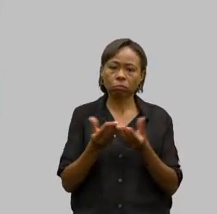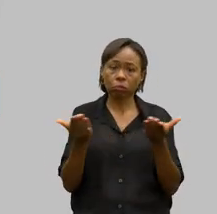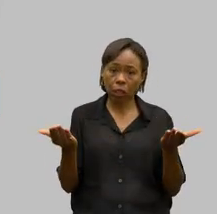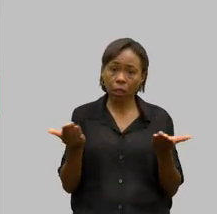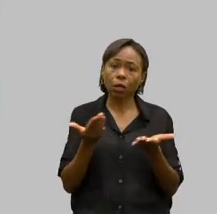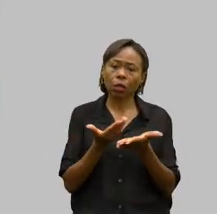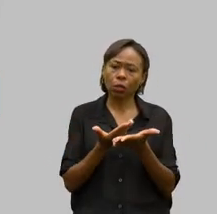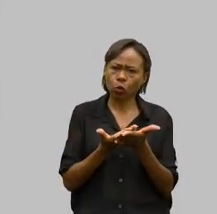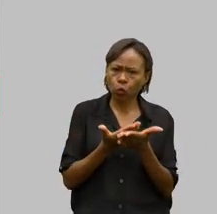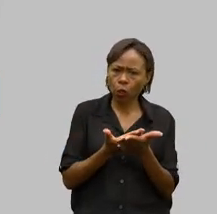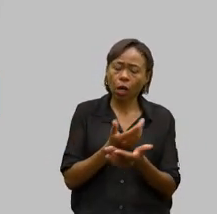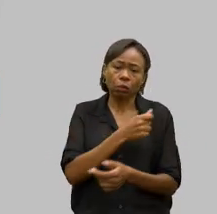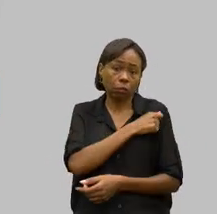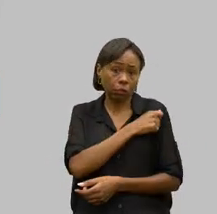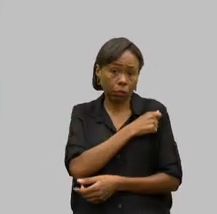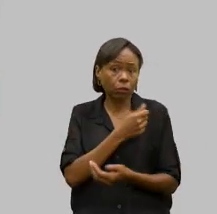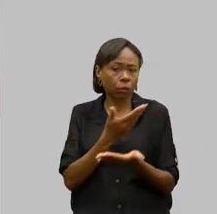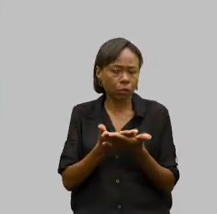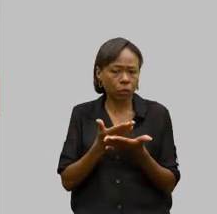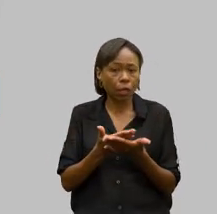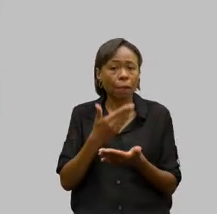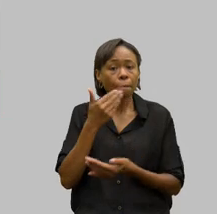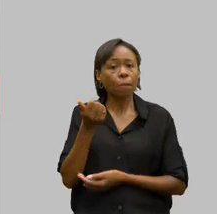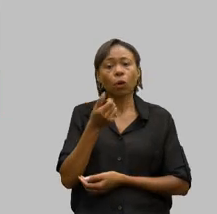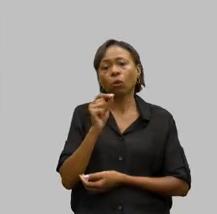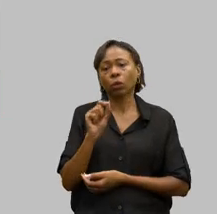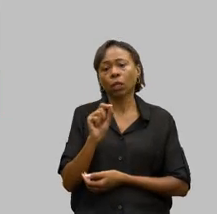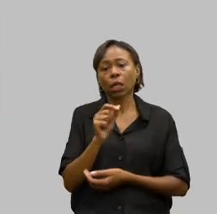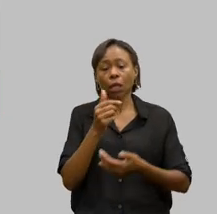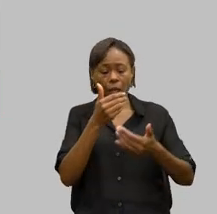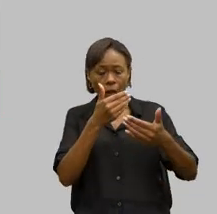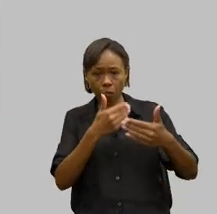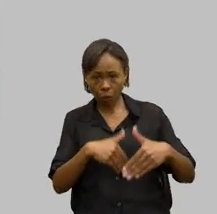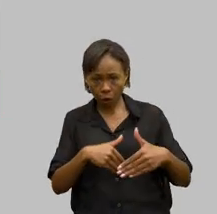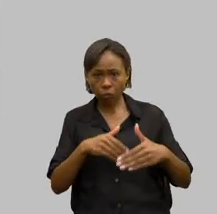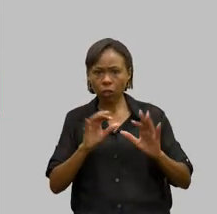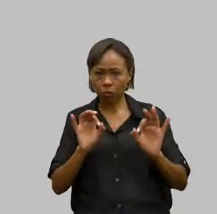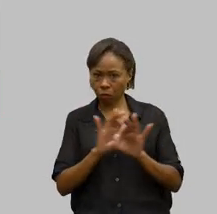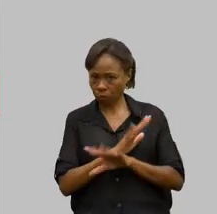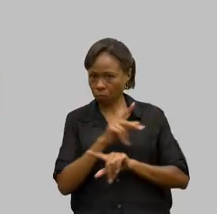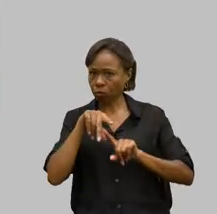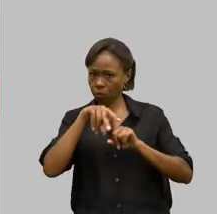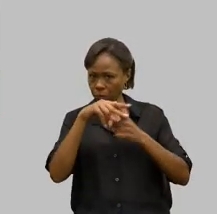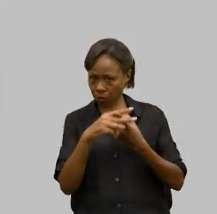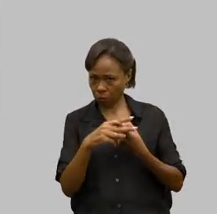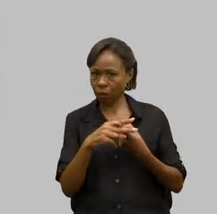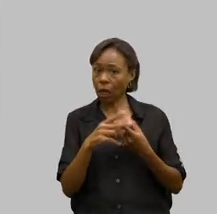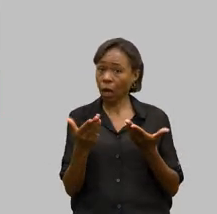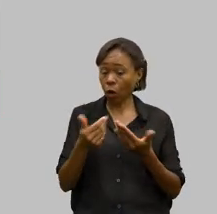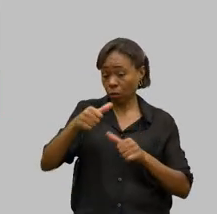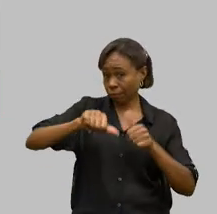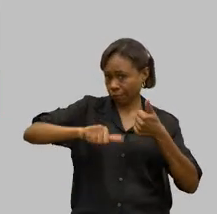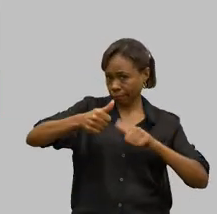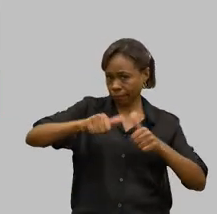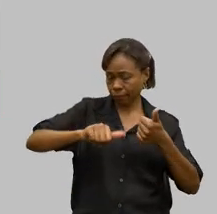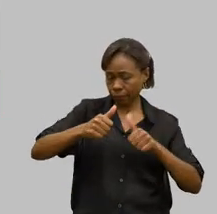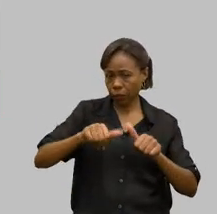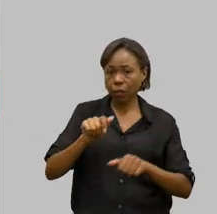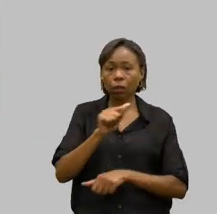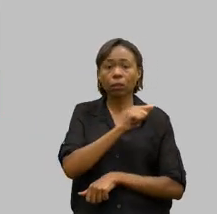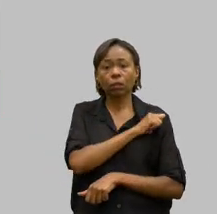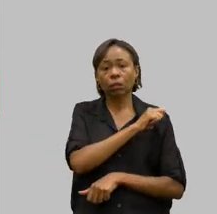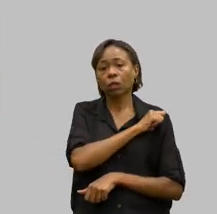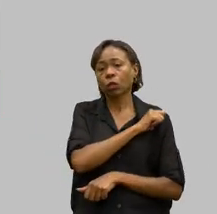melhor. De acordo com o resultado da prova, que já foi corrigida e agora nós estamos liberando para as análises, os nossos estudantes